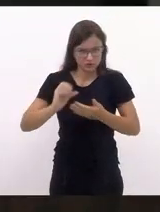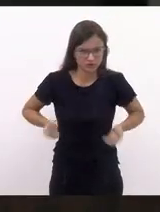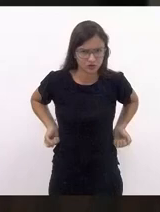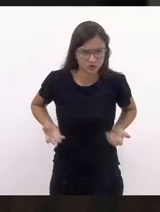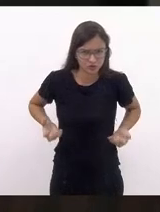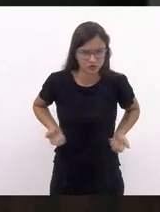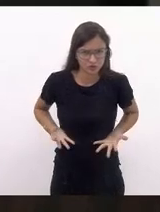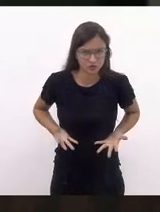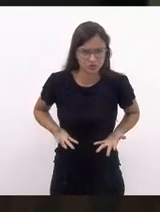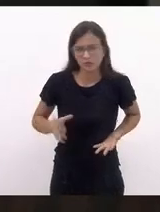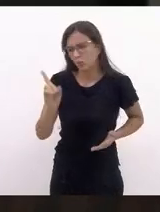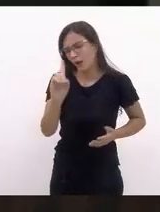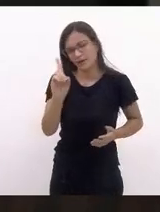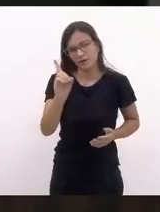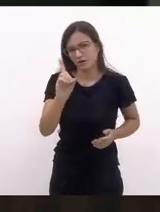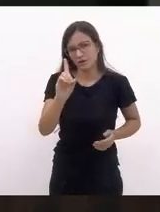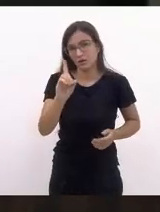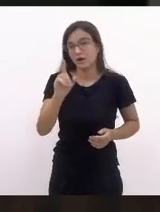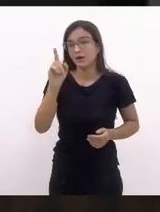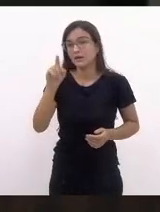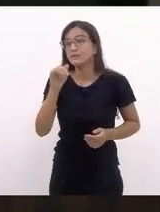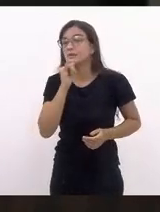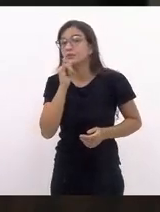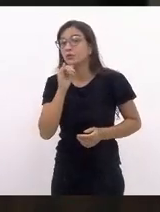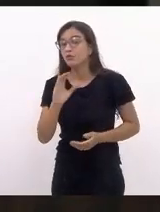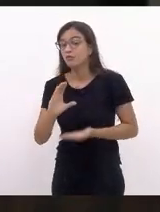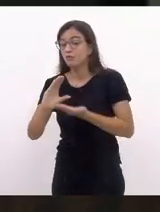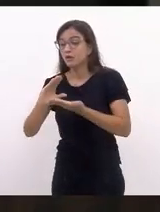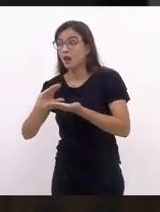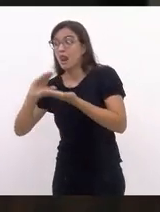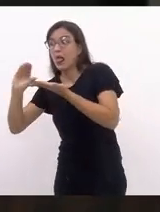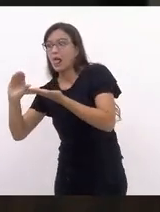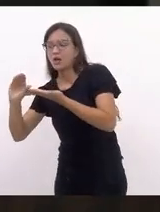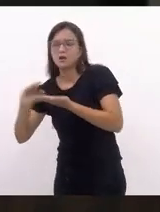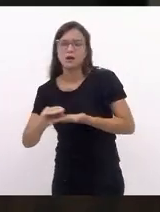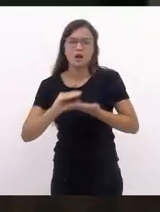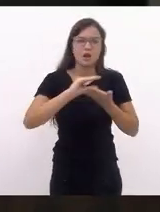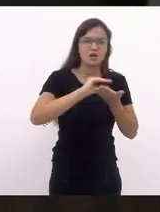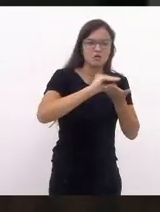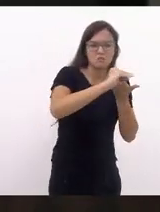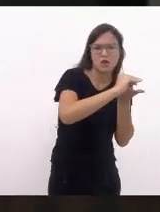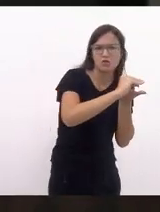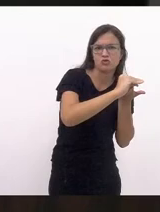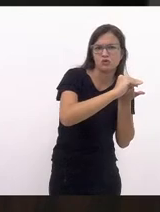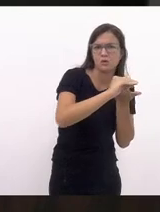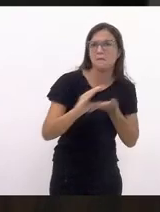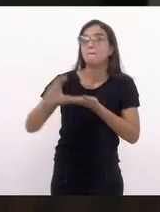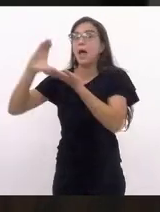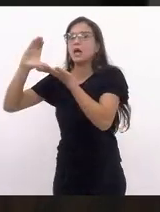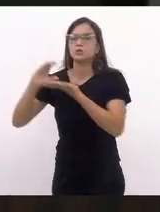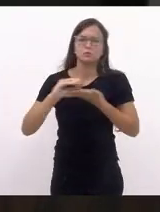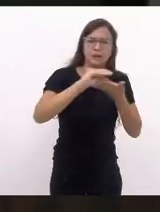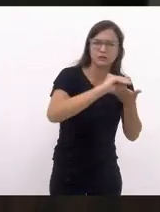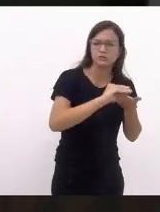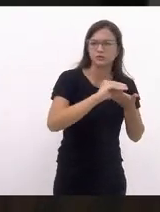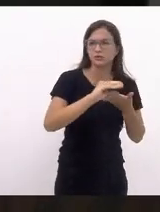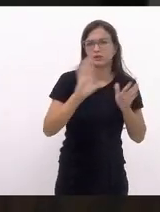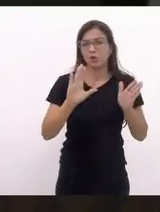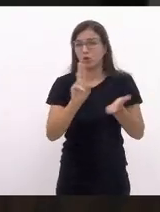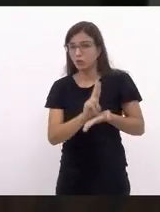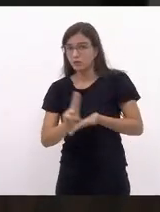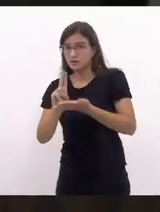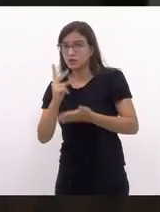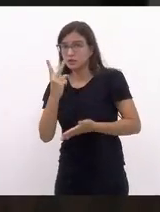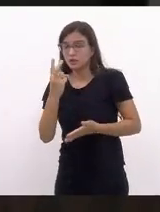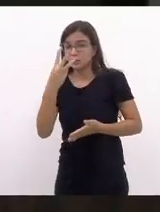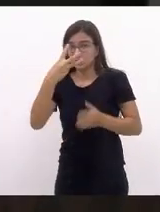concentrar mais uma questão que a outra eu acordo né esse a universidade vai tocar 3 questões